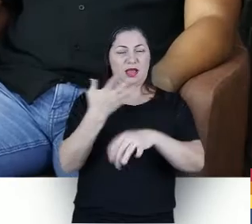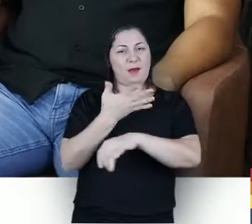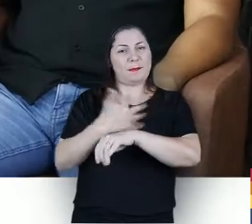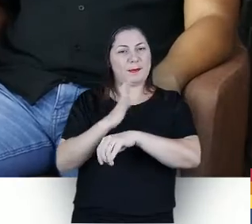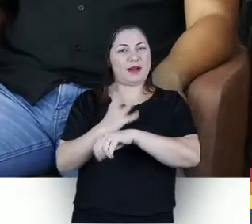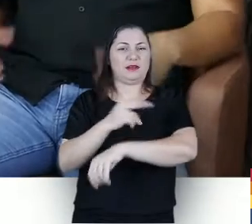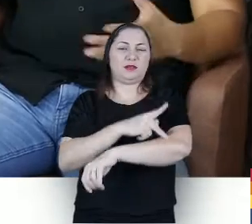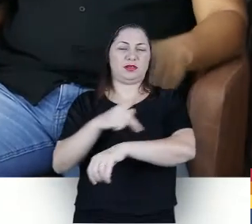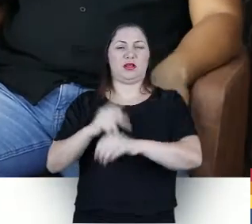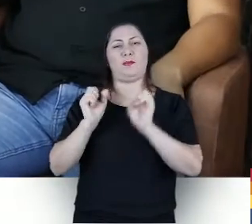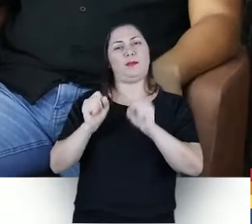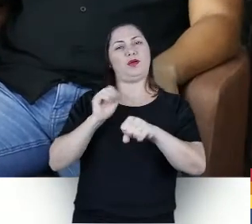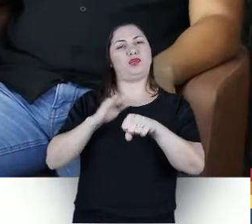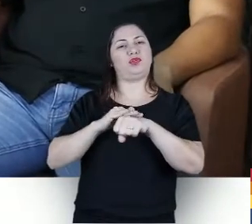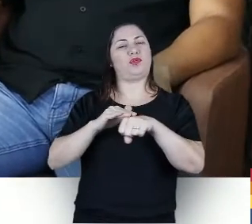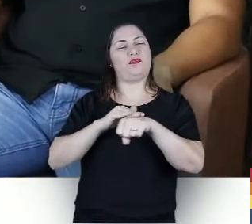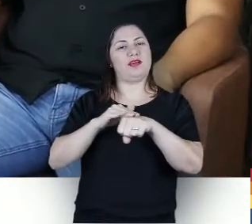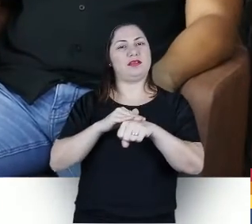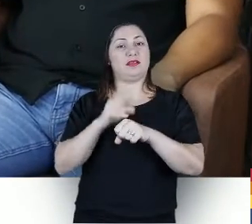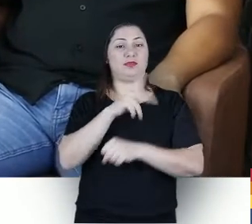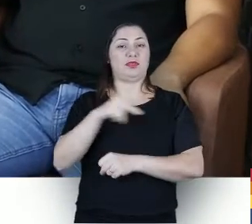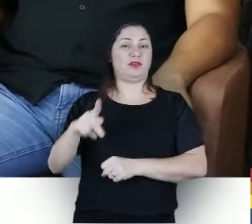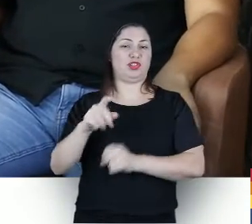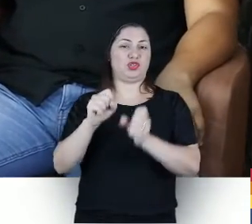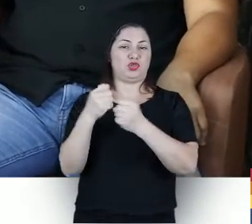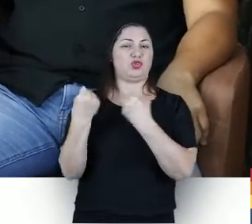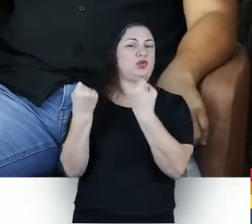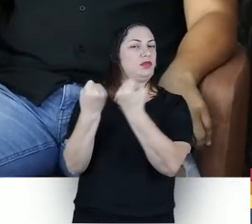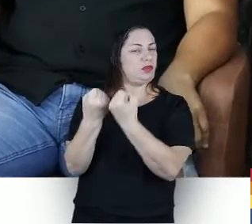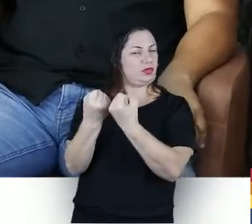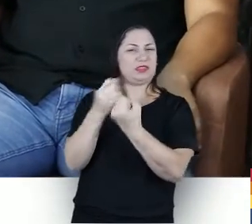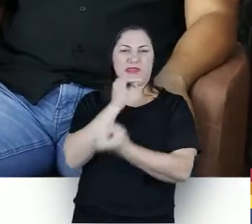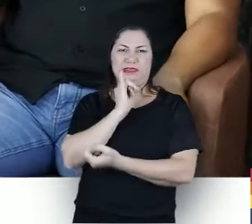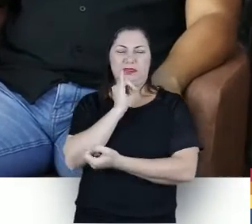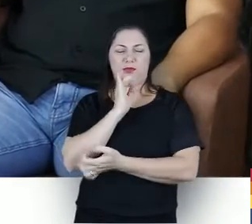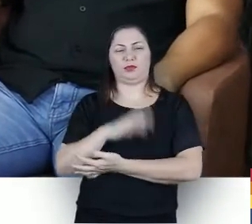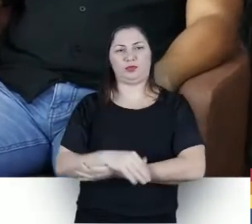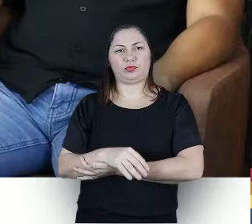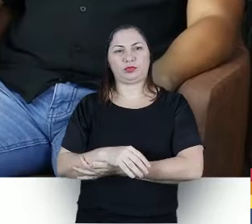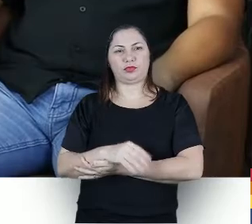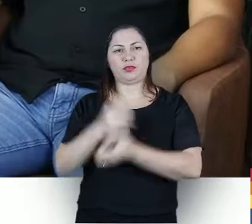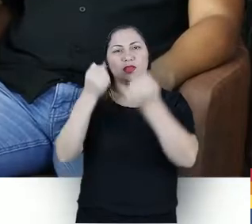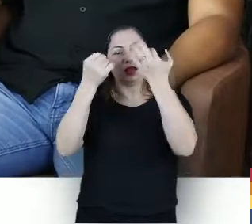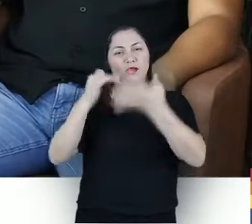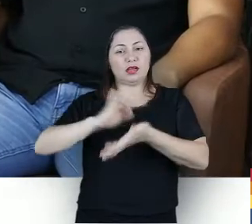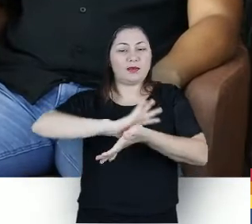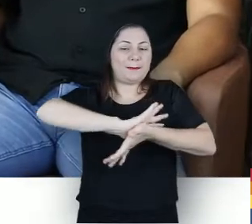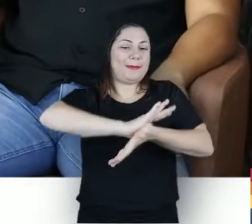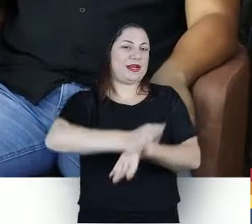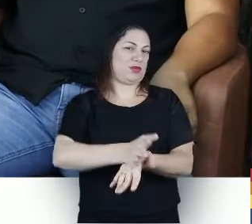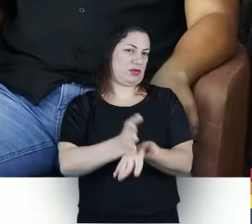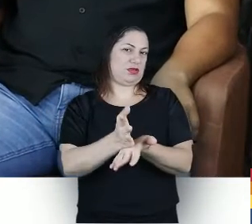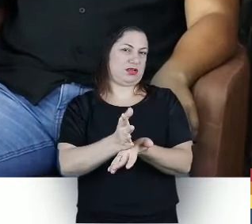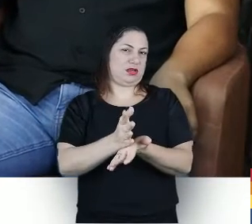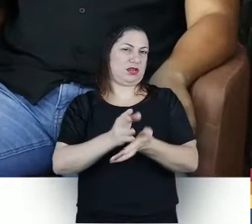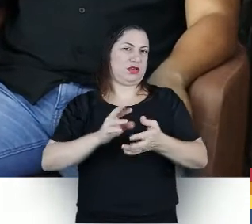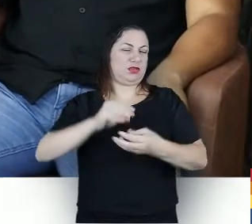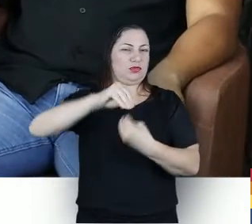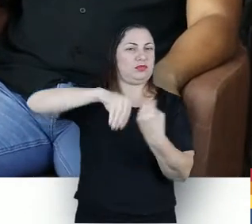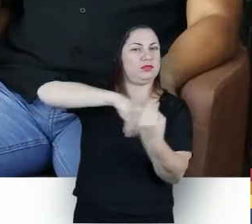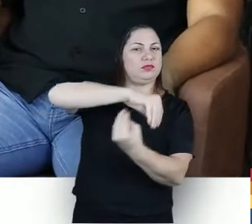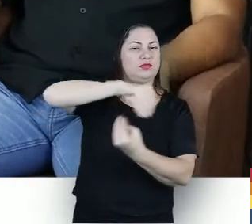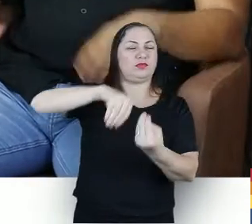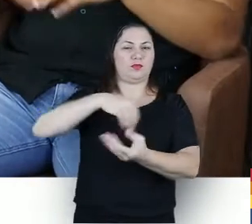falei, tenho falado na verdade, né? Isso só aumenta as possibilidades de você enriquecer sua prática pedagógica.